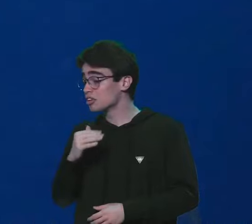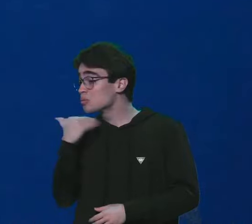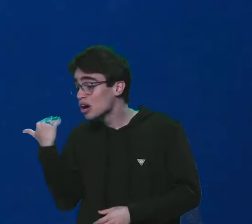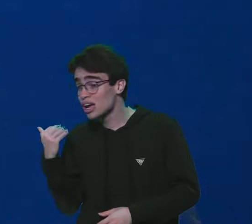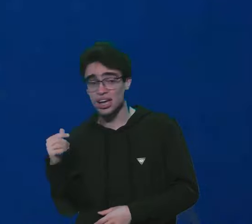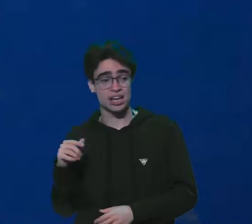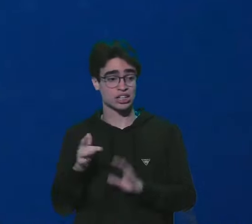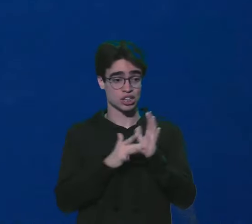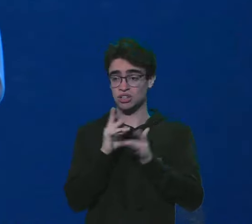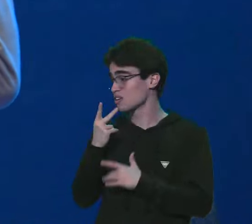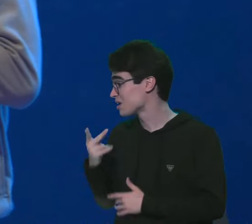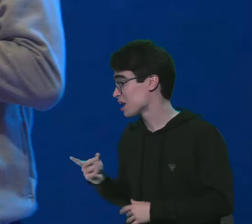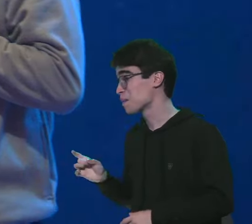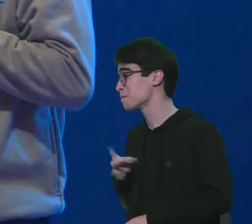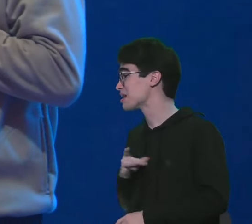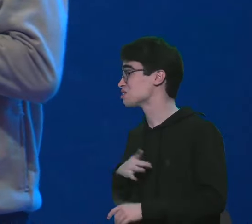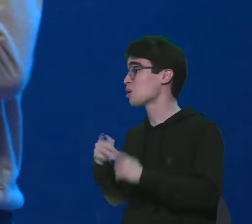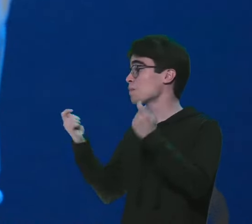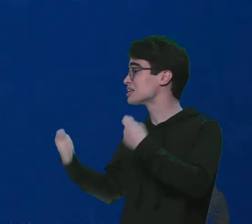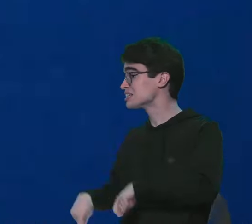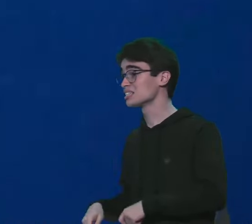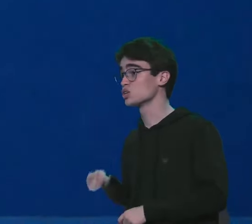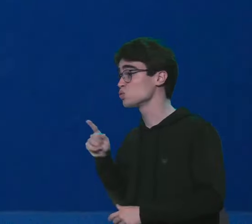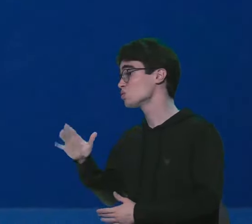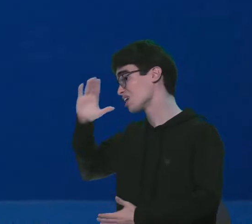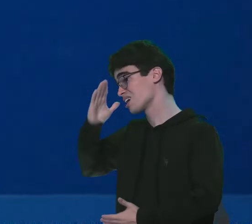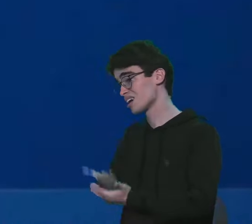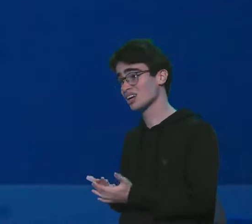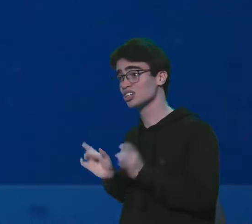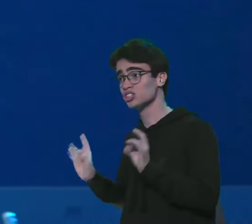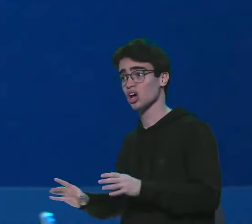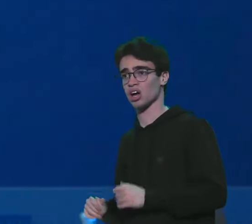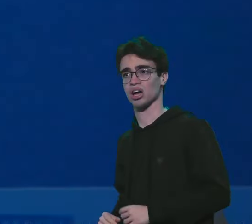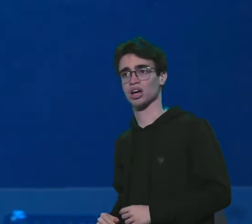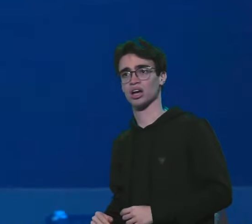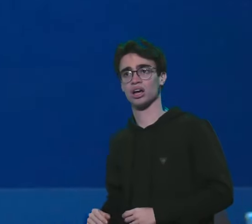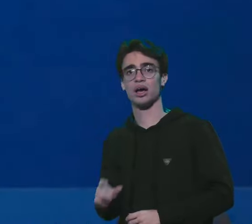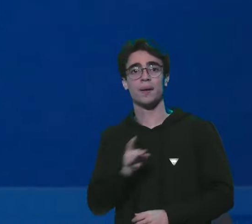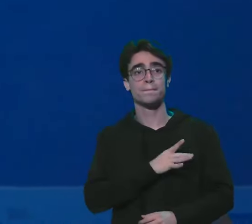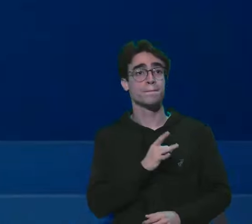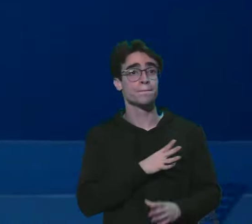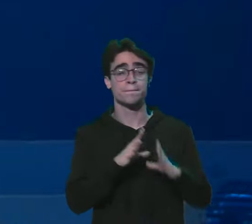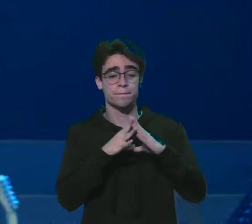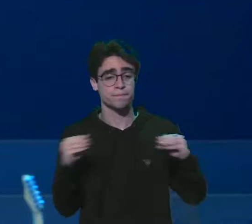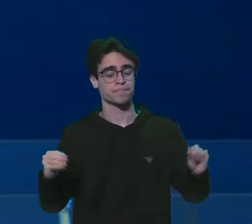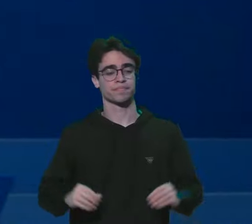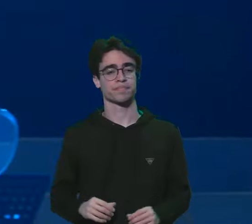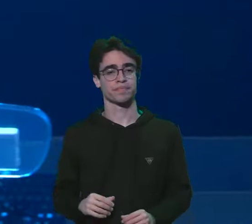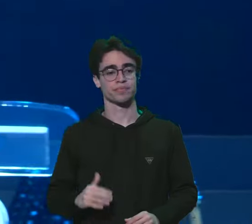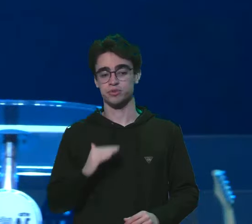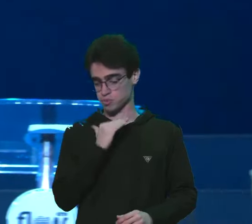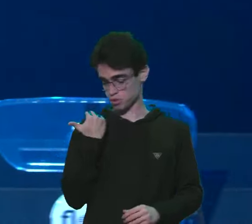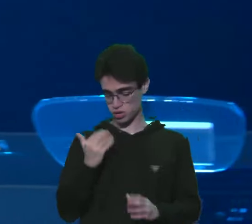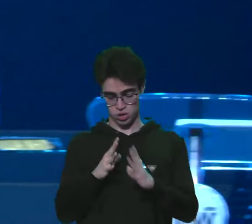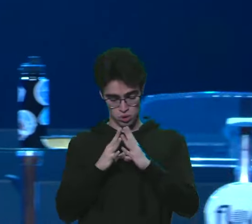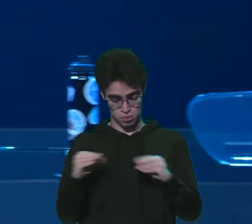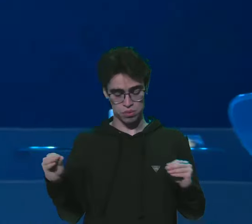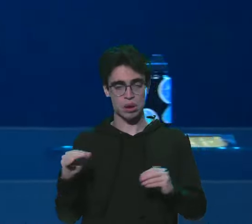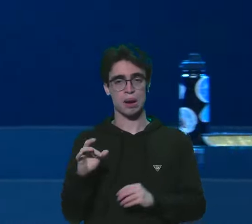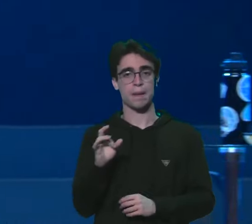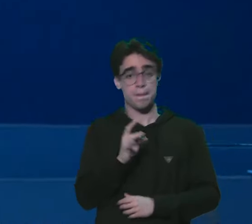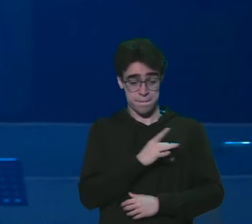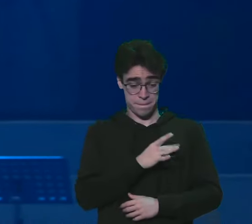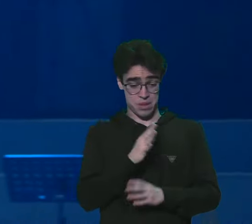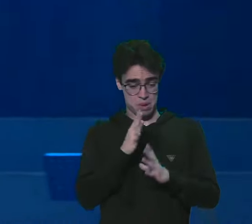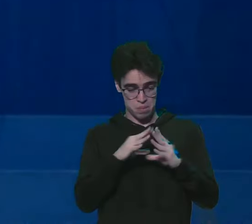tenha medo, creia. Jesus tira o medo. Jesus tira o medo da morte. Jesus